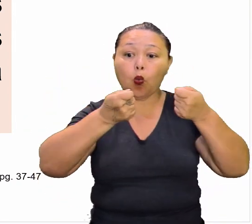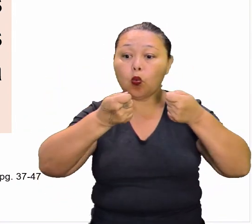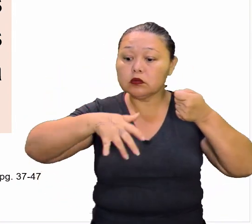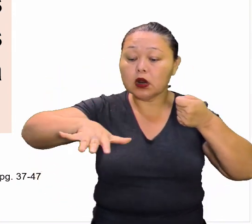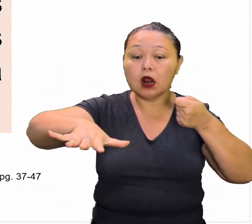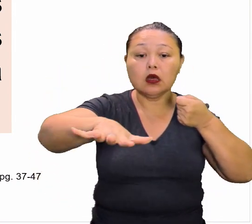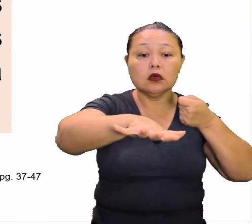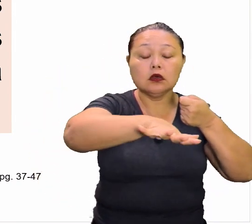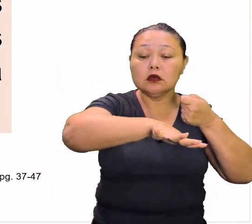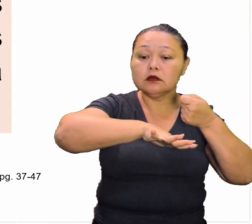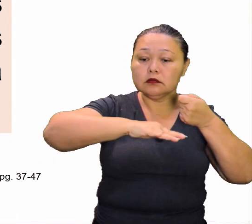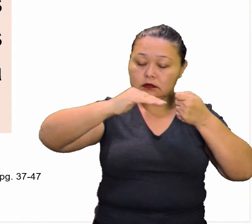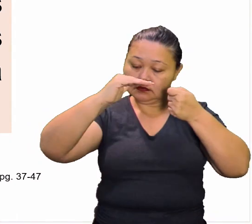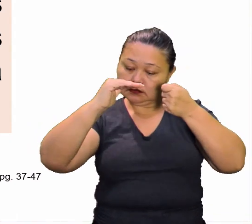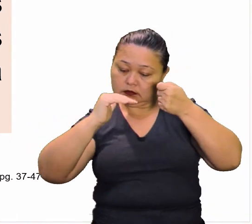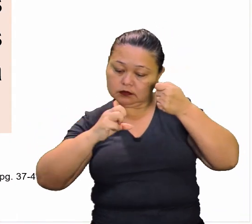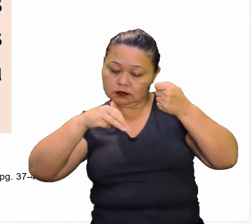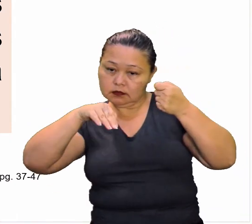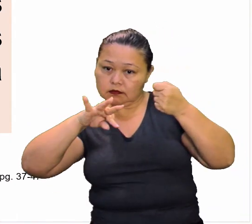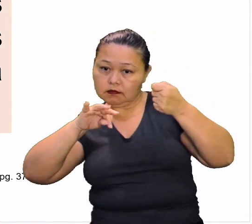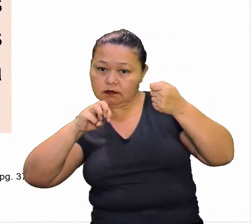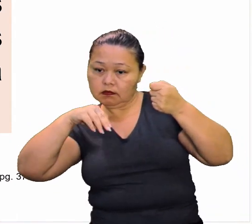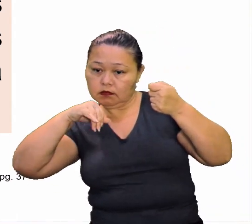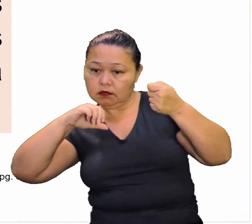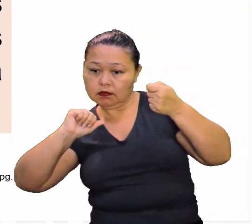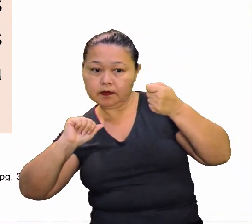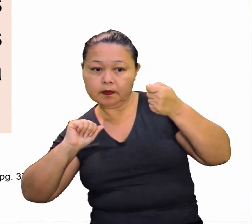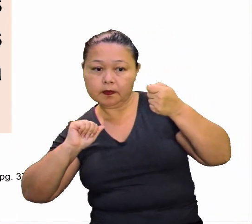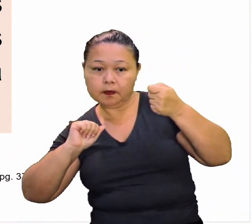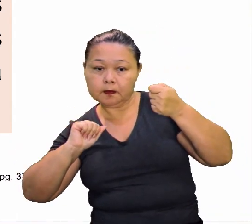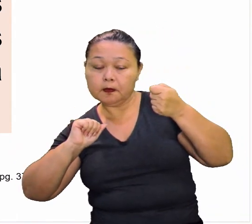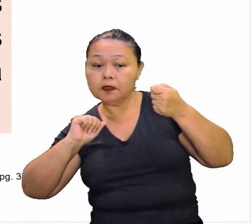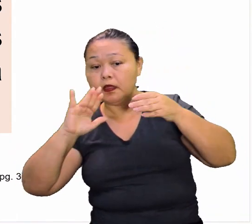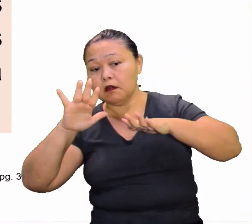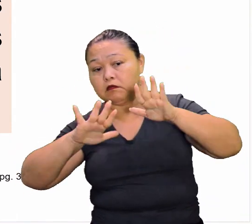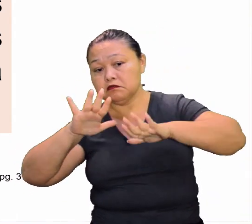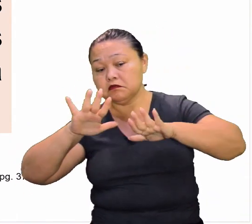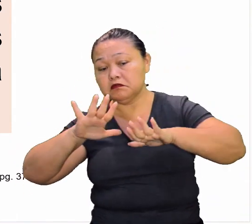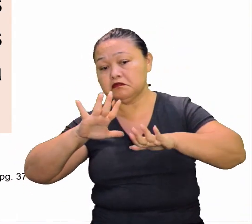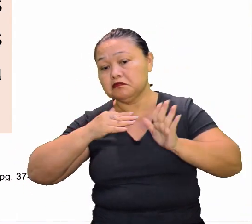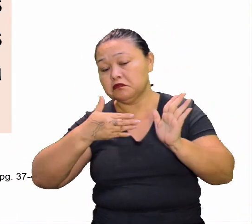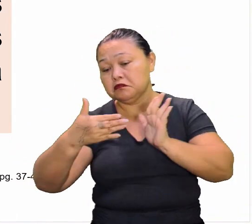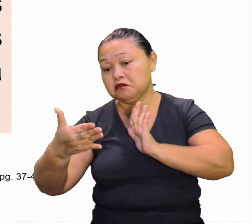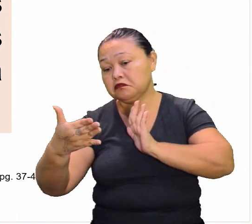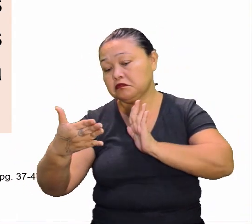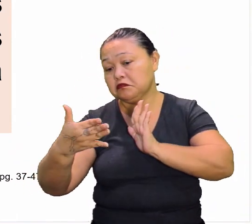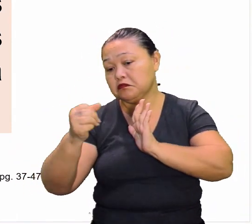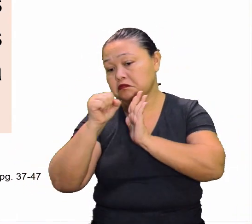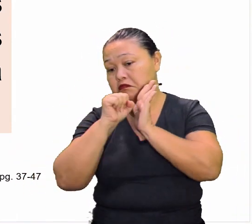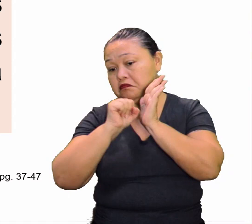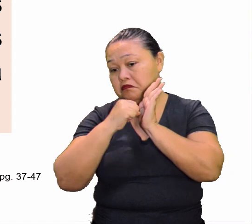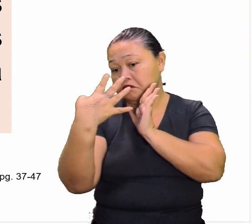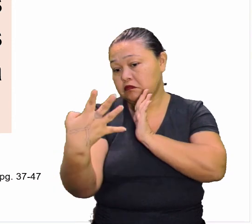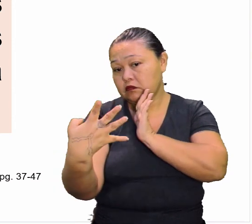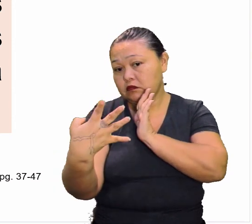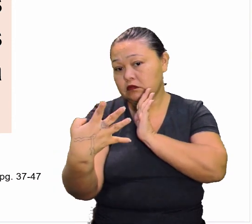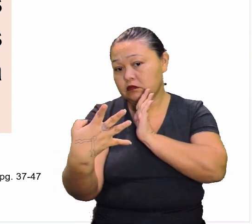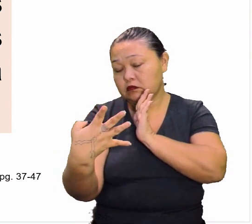região da Baixa Mesopotâmia. Provavelmente durante o século